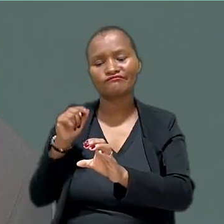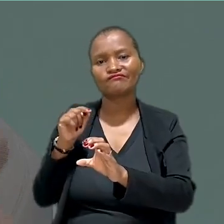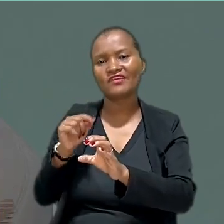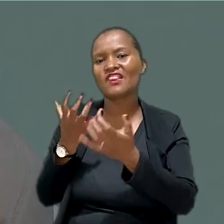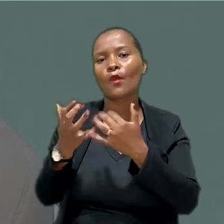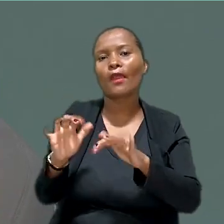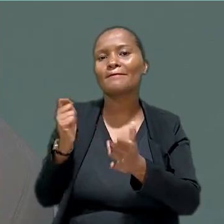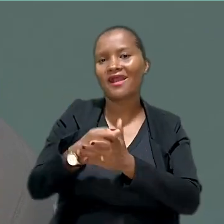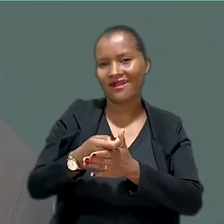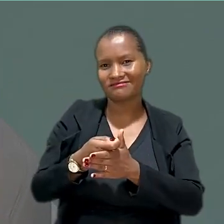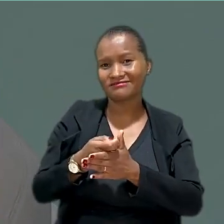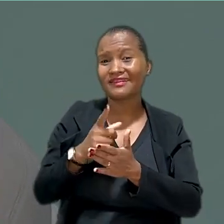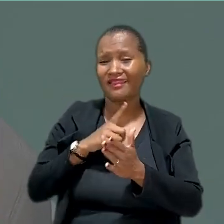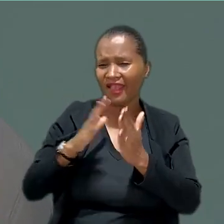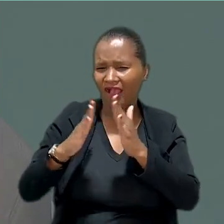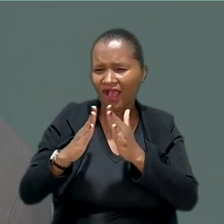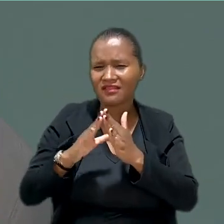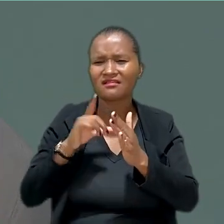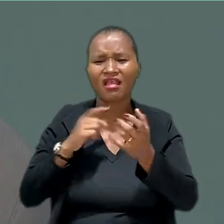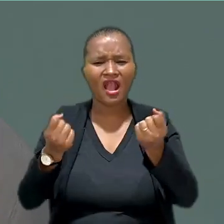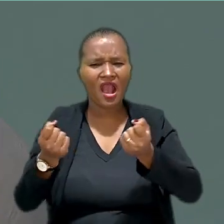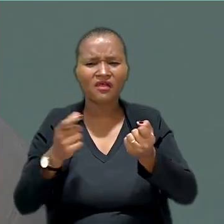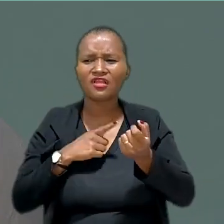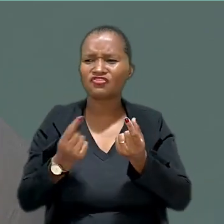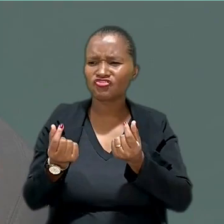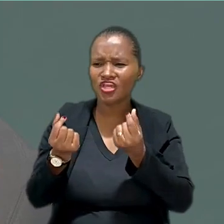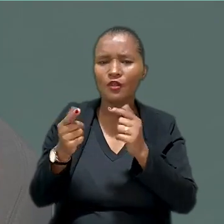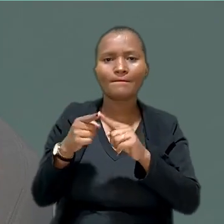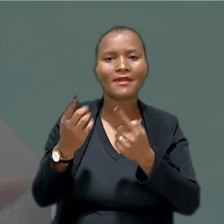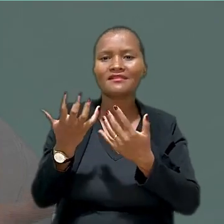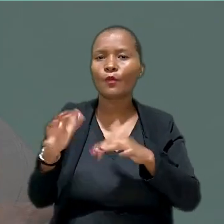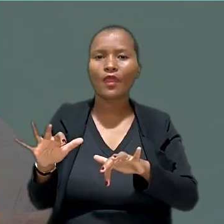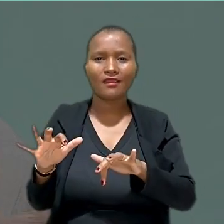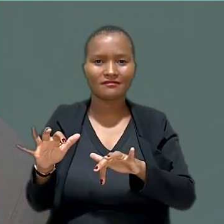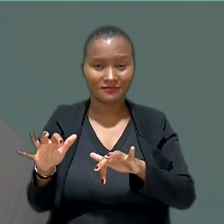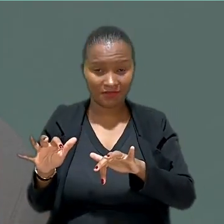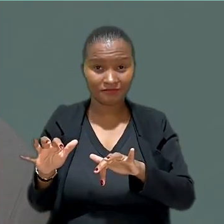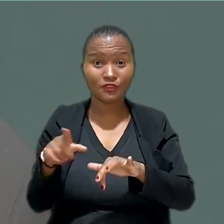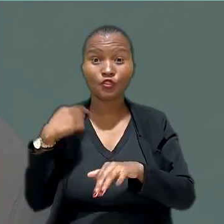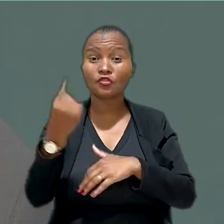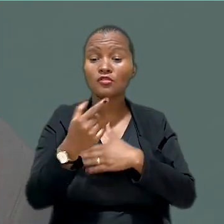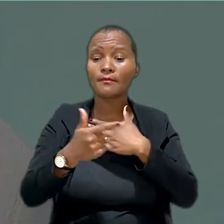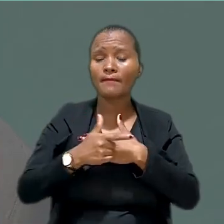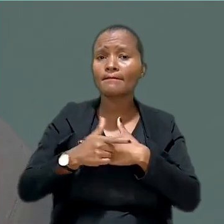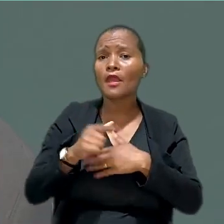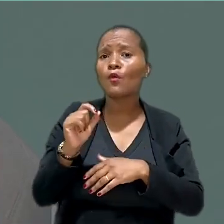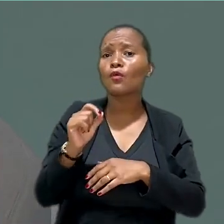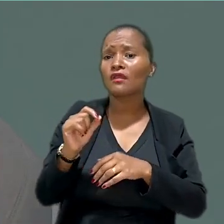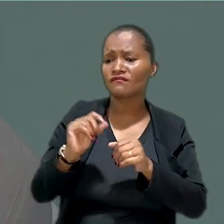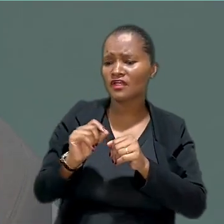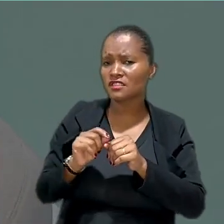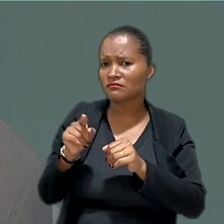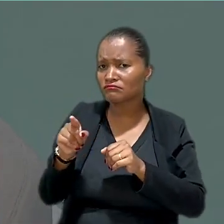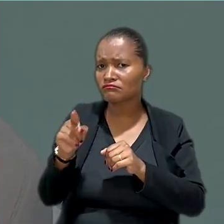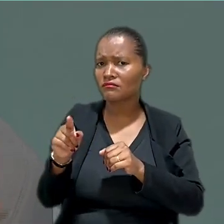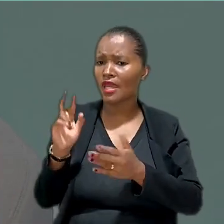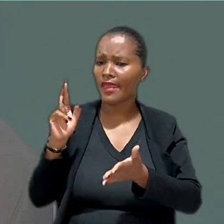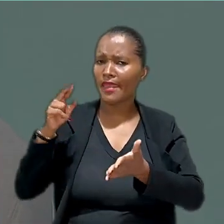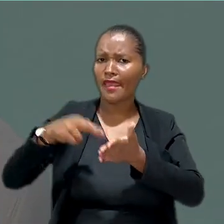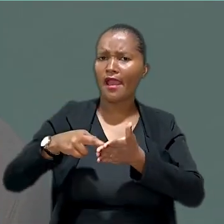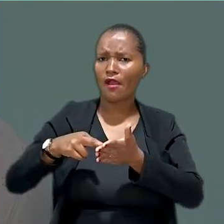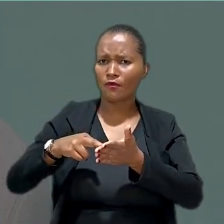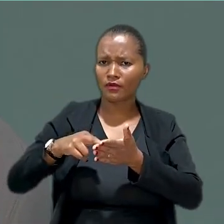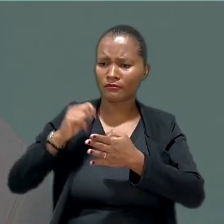pagar, tem patrimônio, mas insiste em não cumprir a obrigação. E o nosso grande papel é fazer com que a decisão se torne real, efetiva,